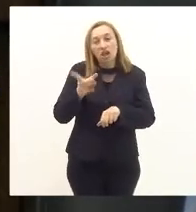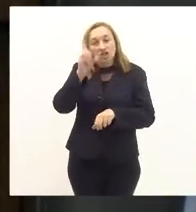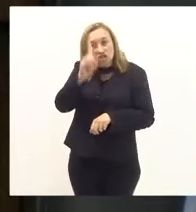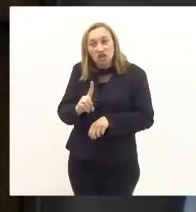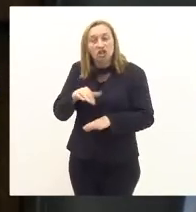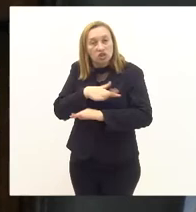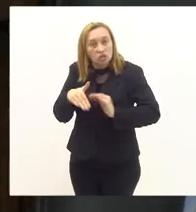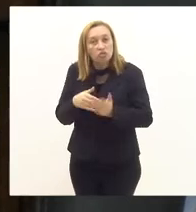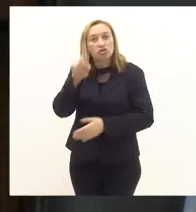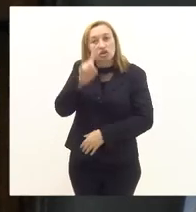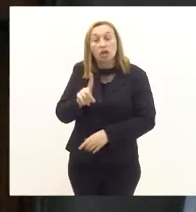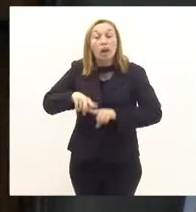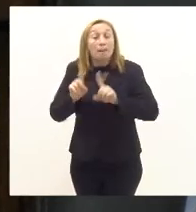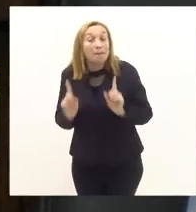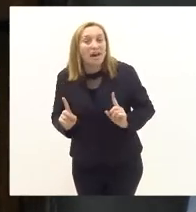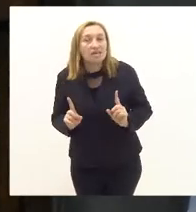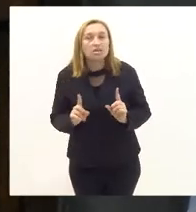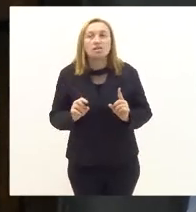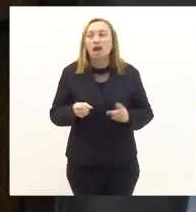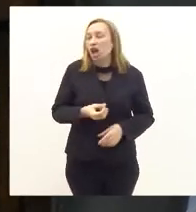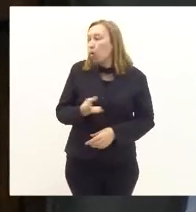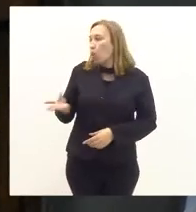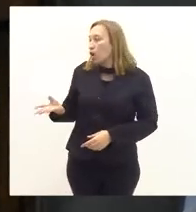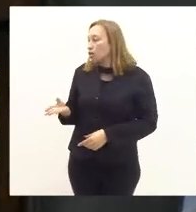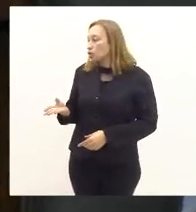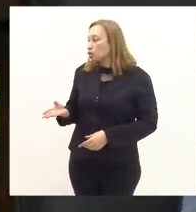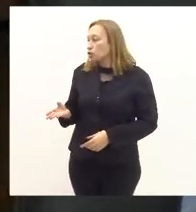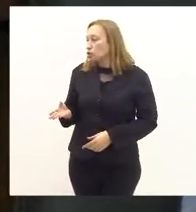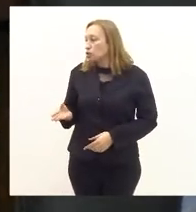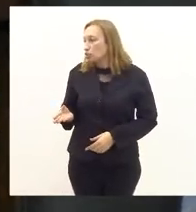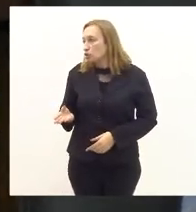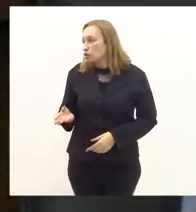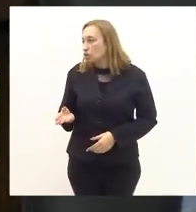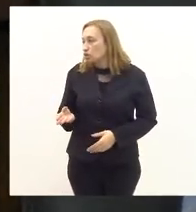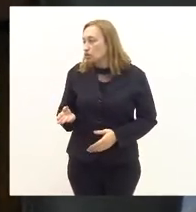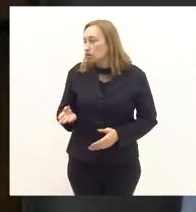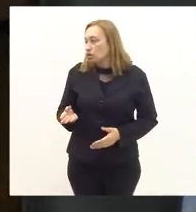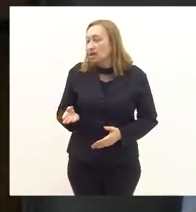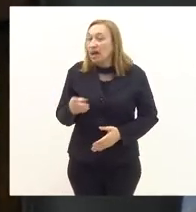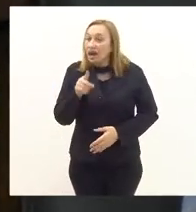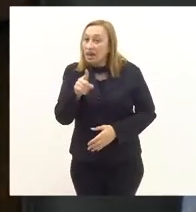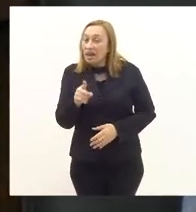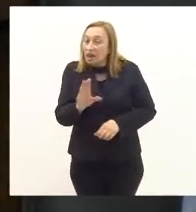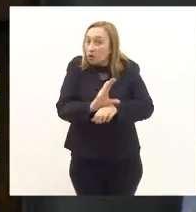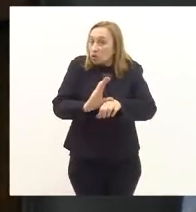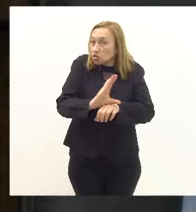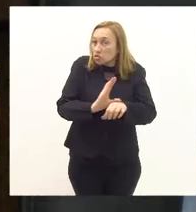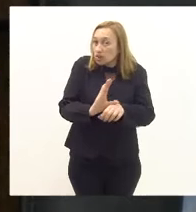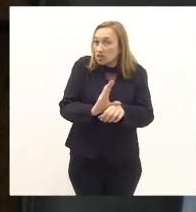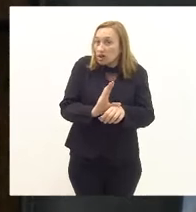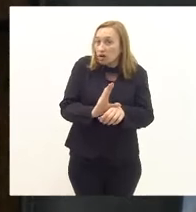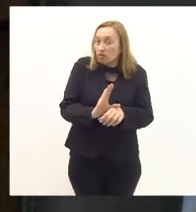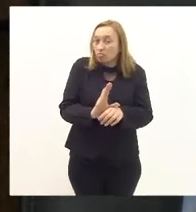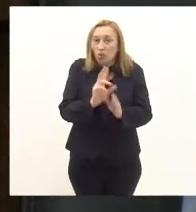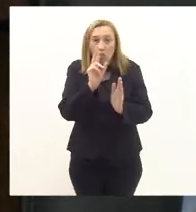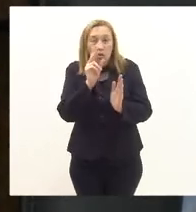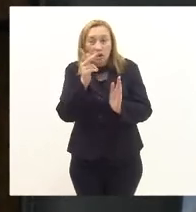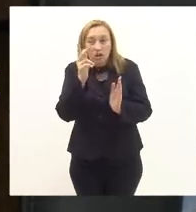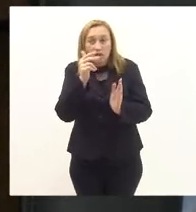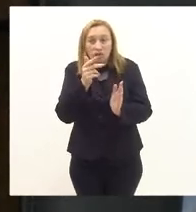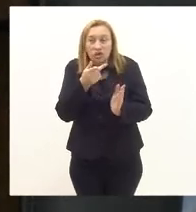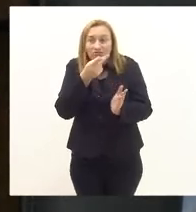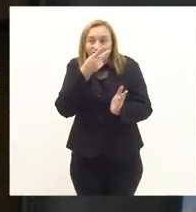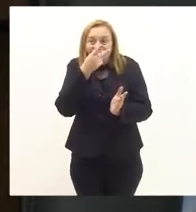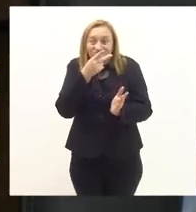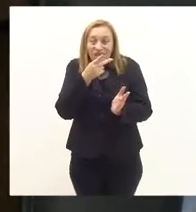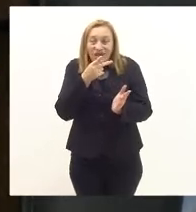todos os deveres. Mas, enquanto os deveres daquela Constituição, ninguém lê, né, as